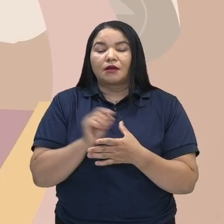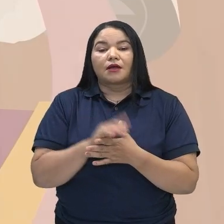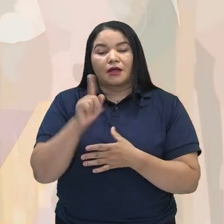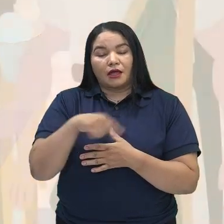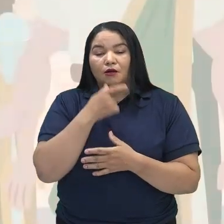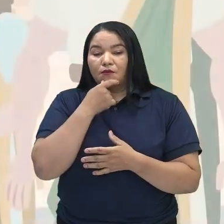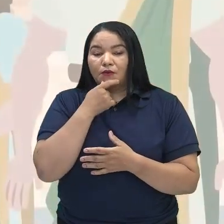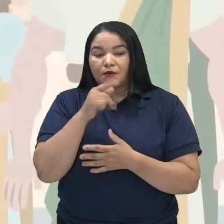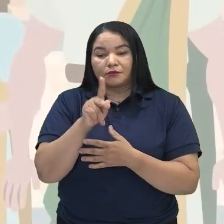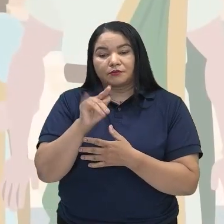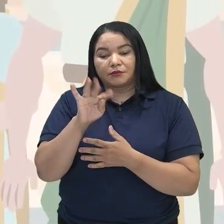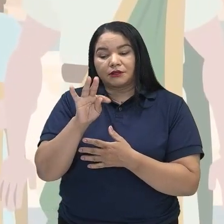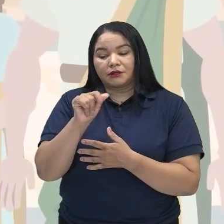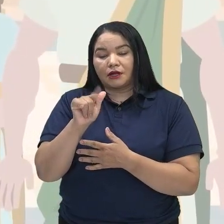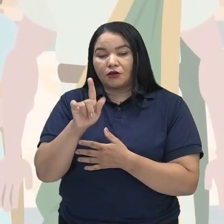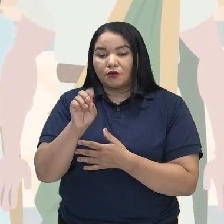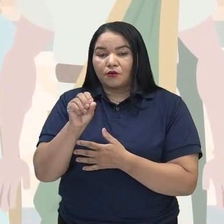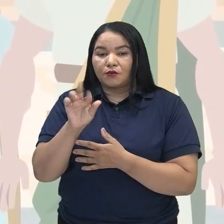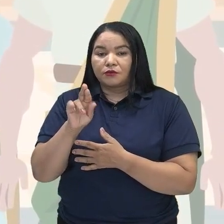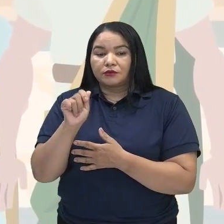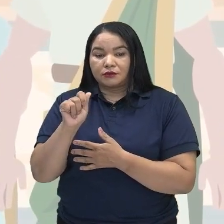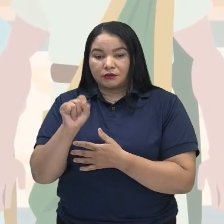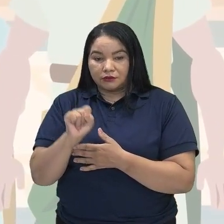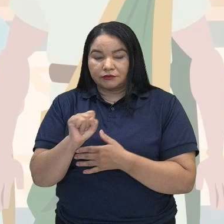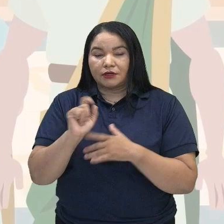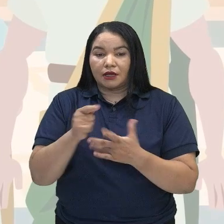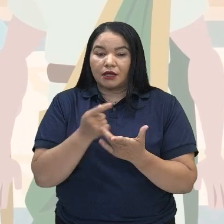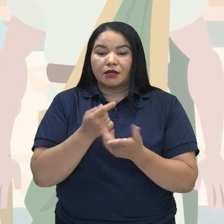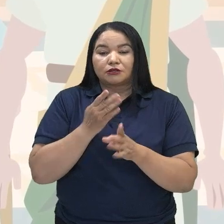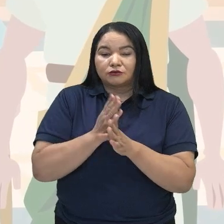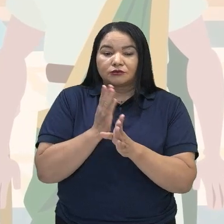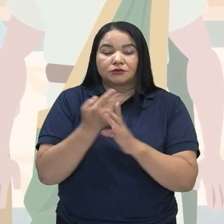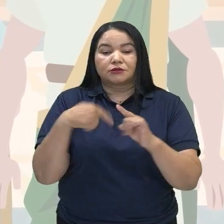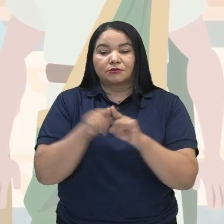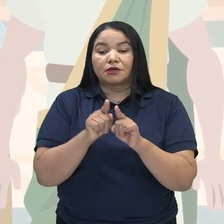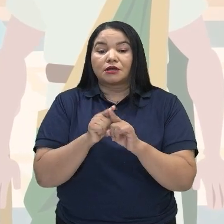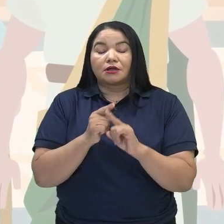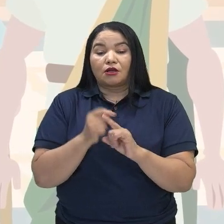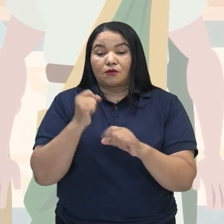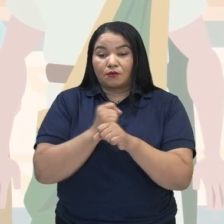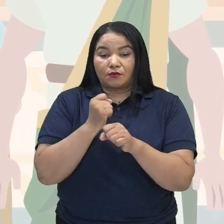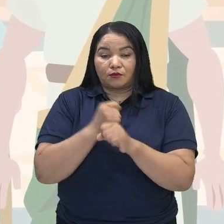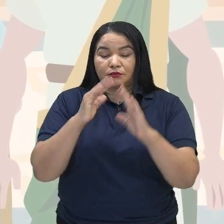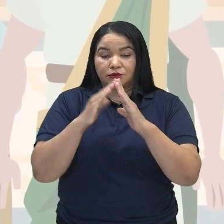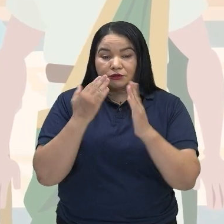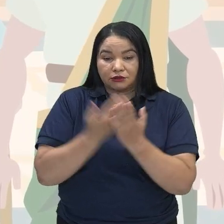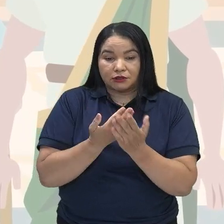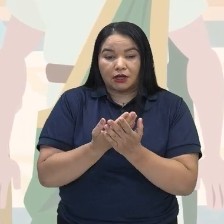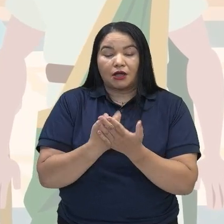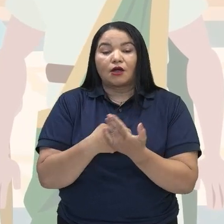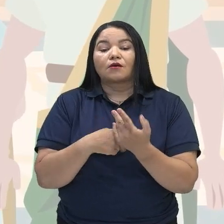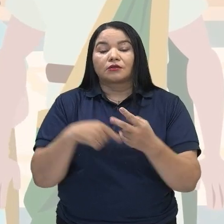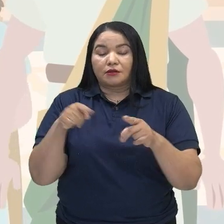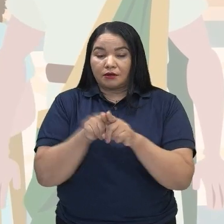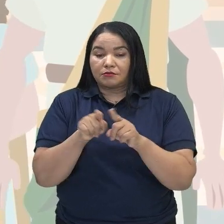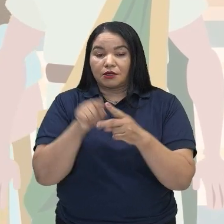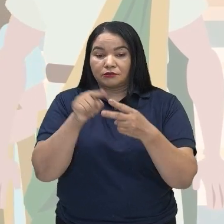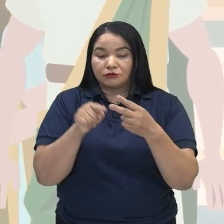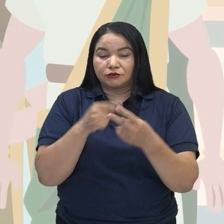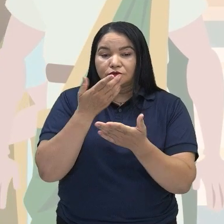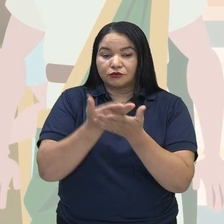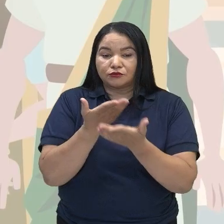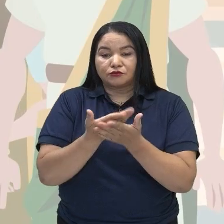Pitágoras. Pitágoras foi o fundador da famosa escola pitagórica, que, além de ser um centro de estudo